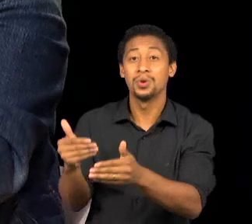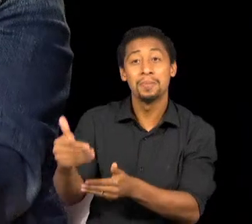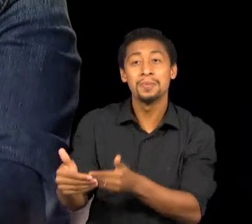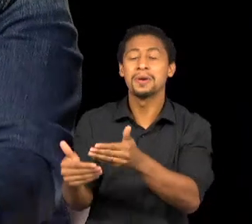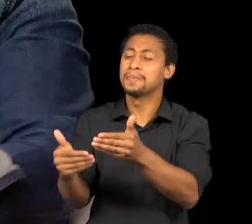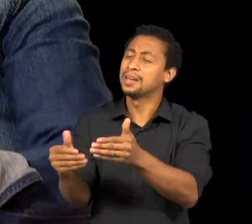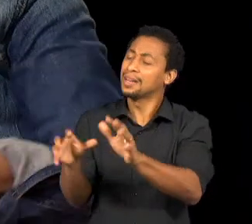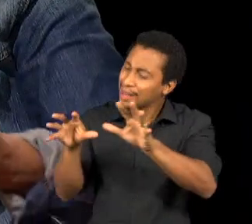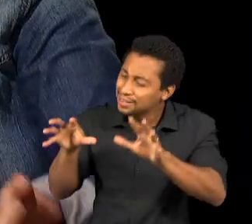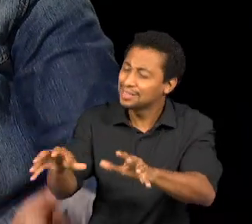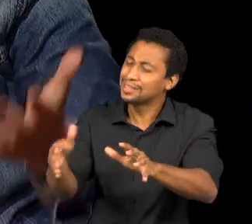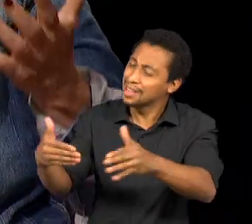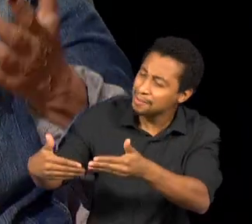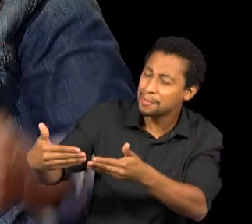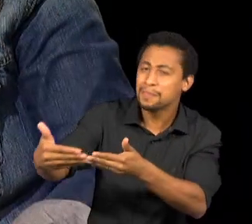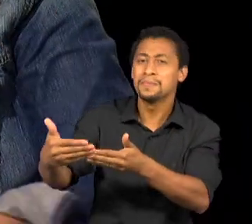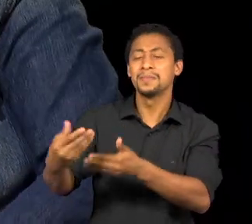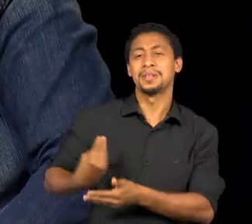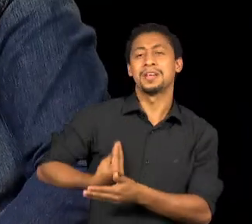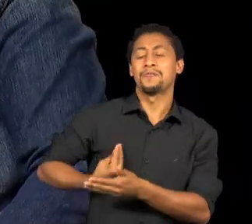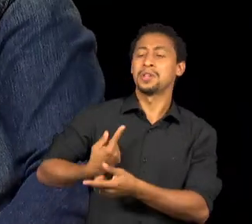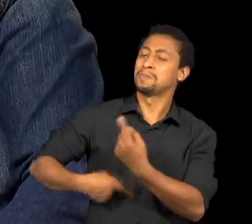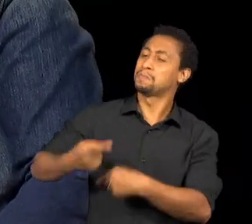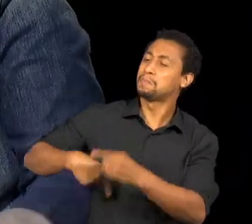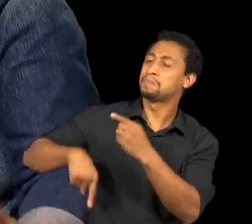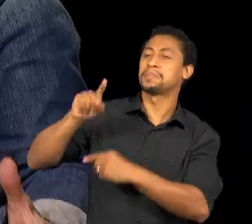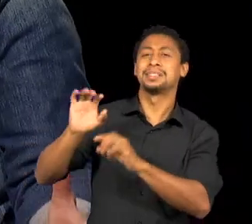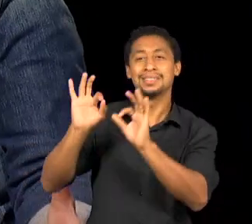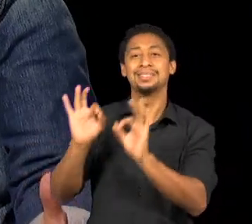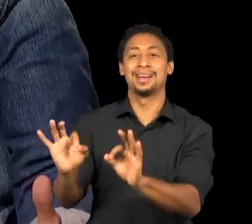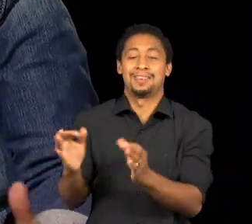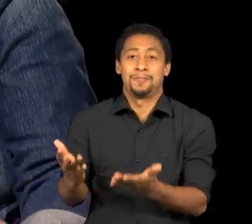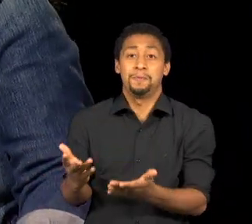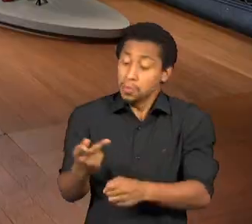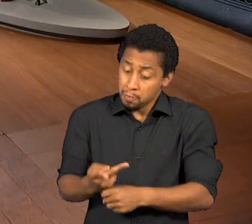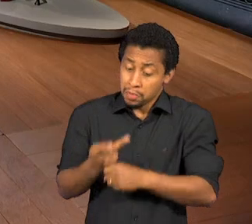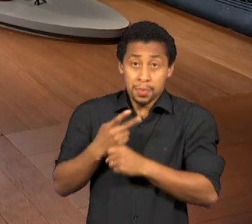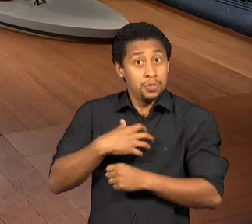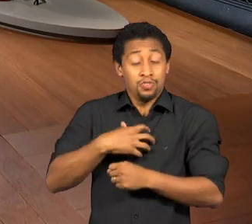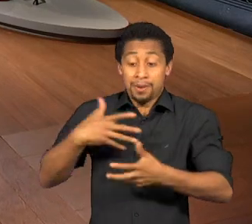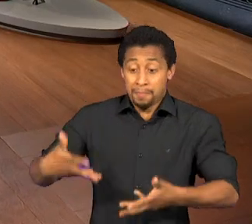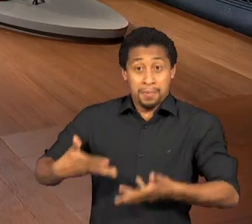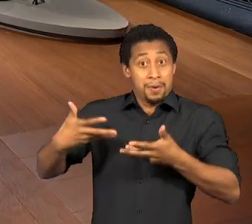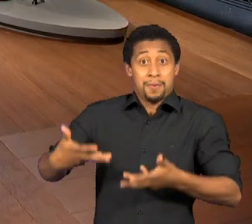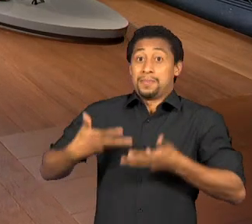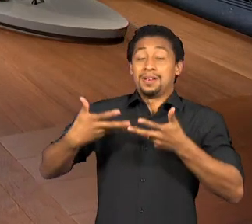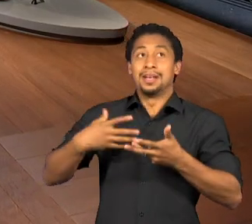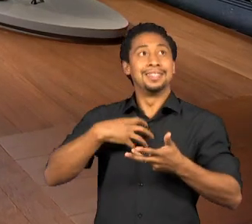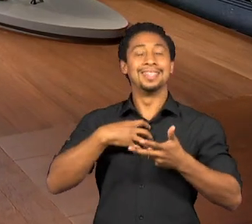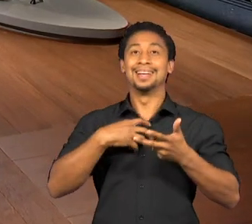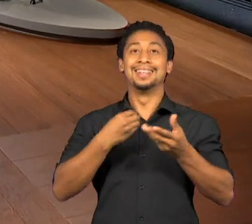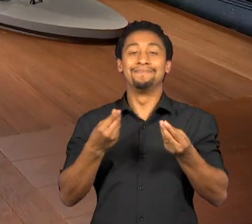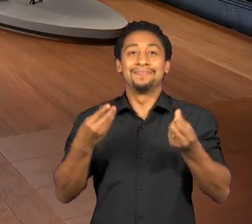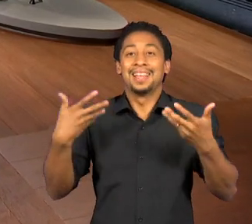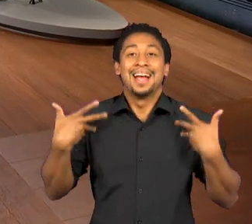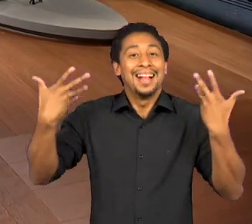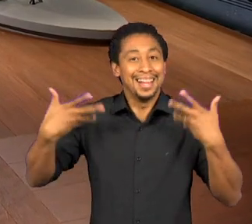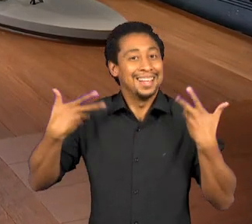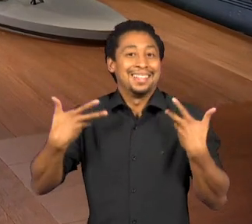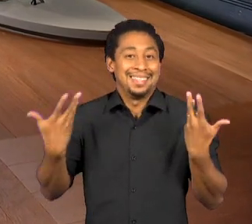assim que vai dar certo. Então, o prêmio para mim era isso, uma explosão de alegria. Mas